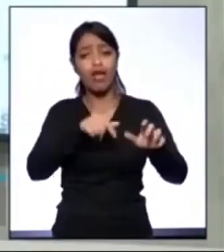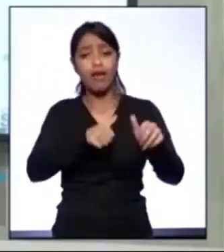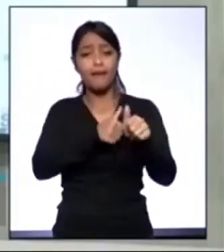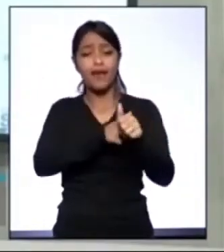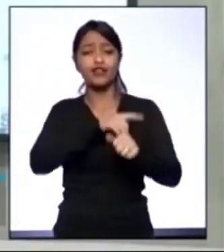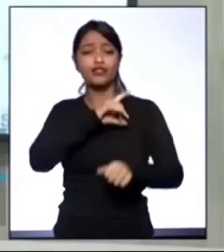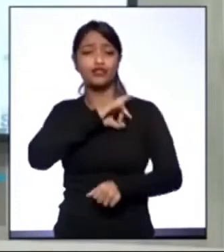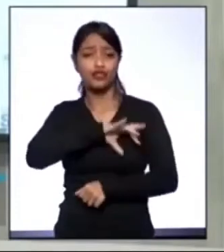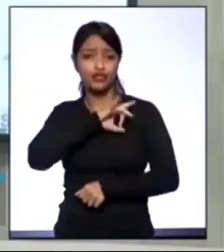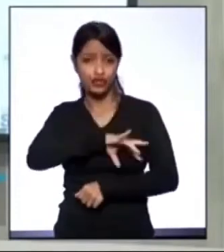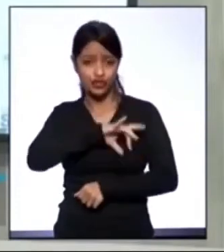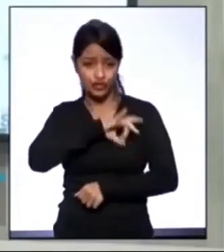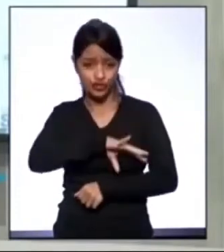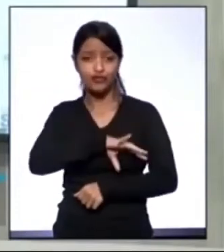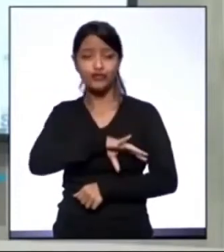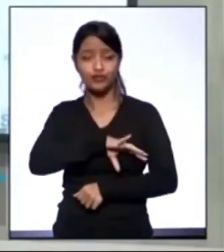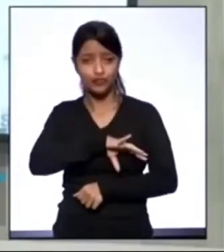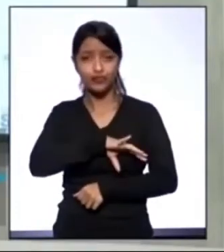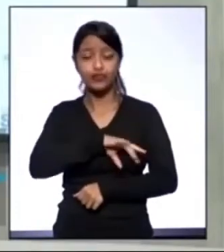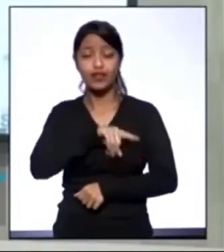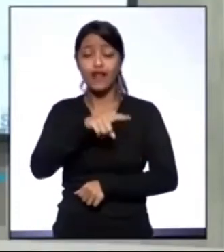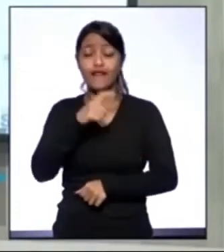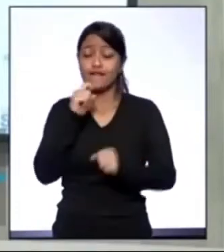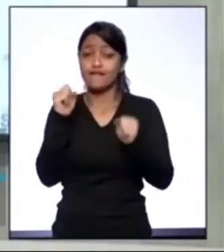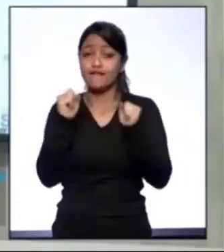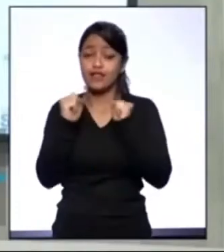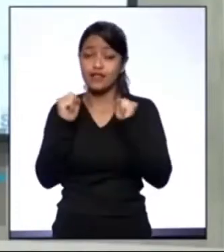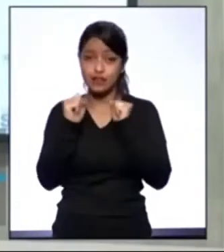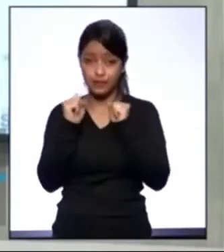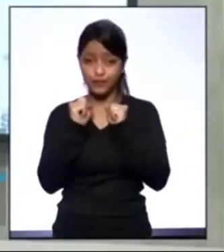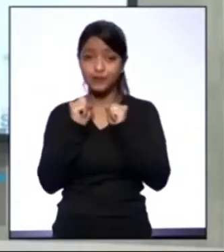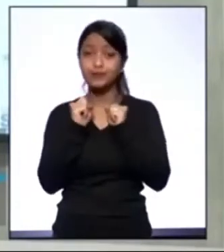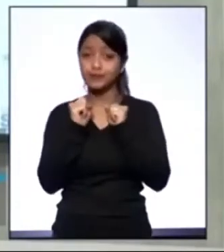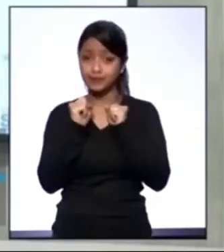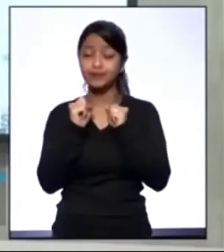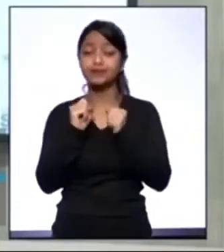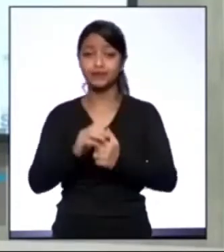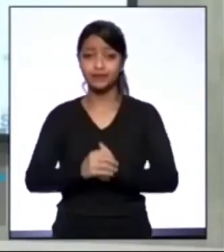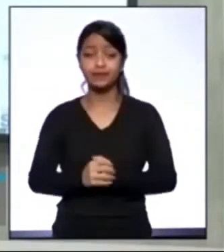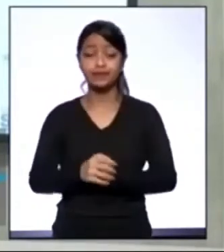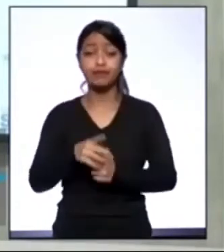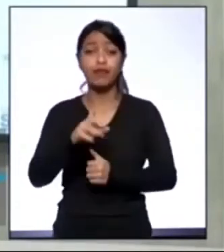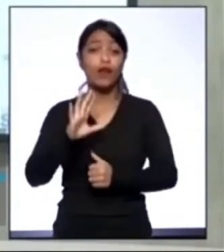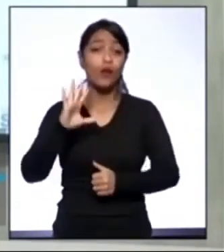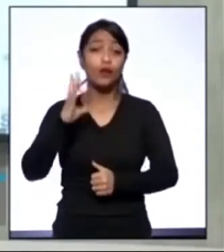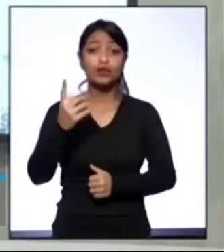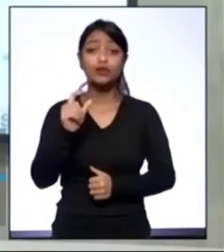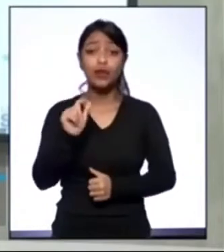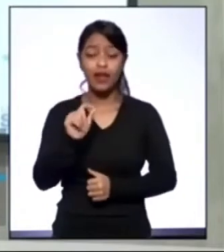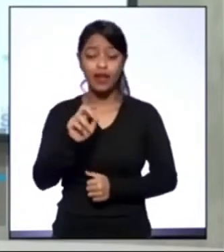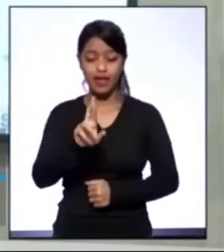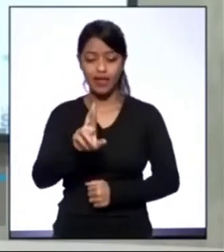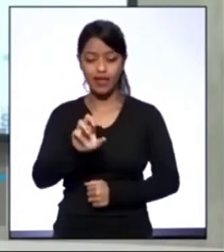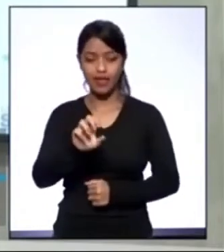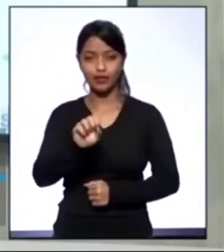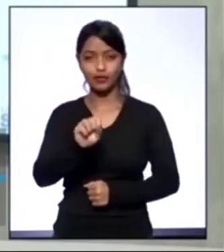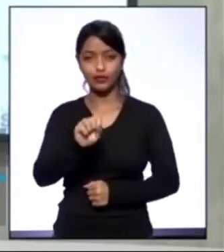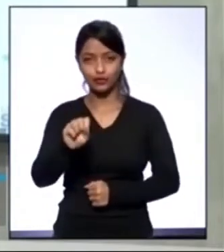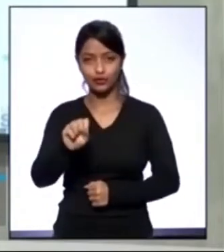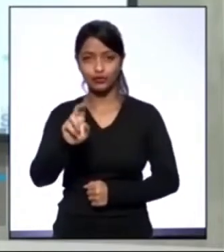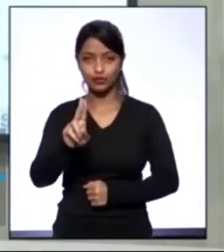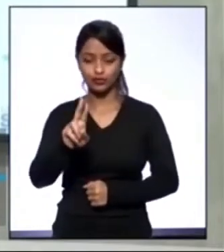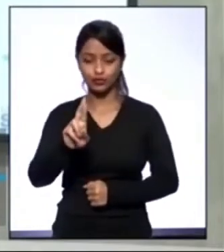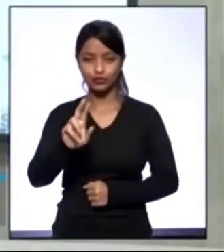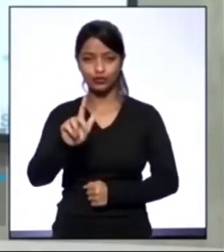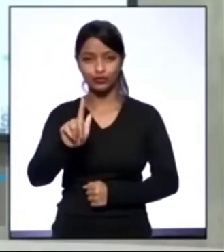uma corrente que vem da zona polar, é uma corrente fria. Nesse caso, galera, há um fenômeno chamado ressurgência, e essa